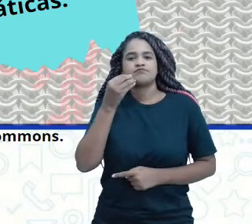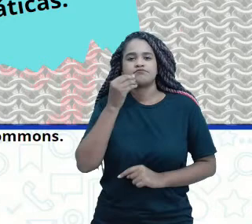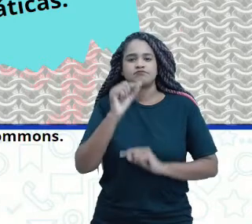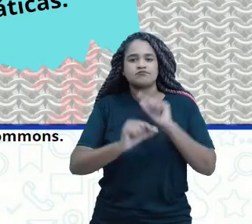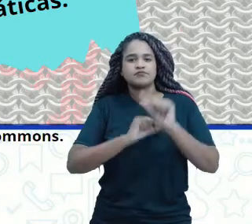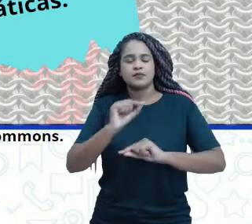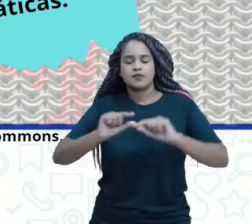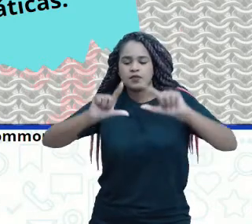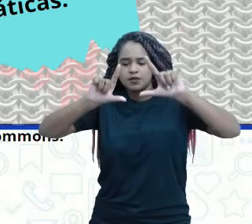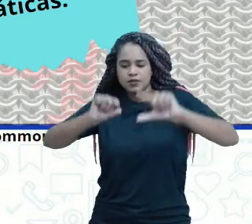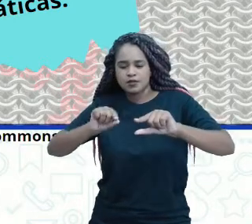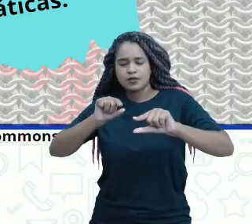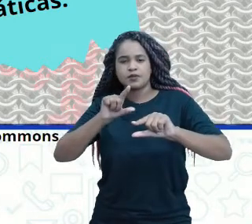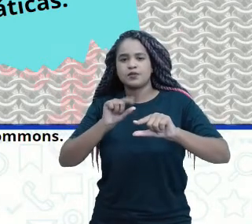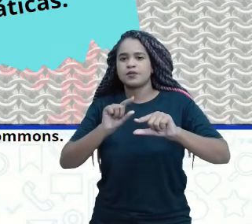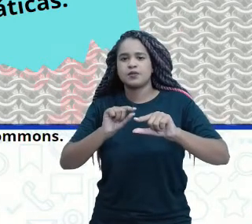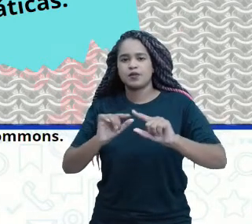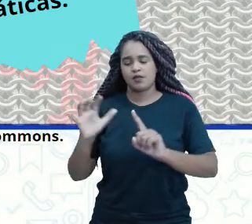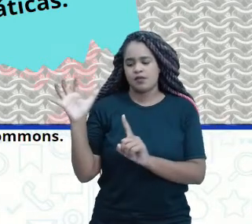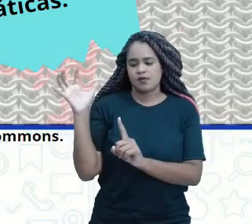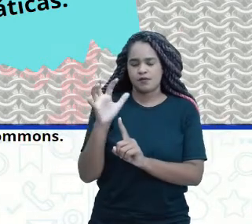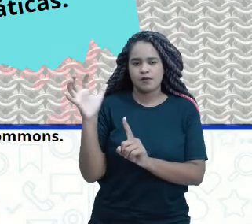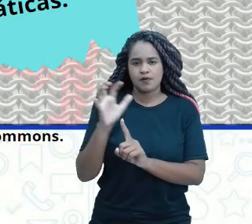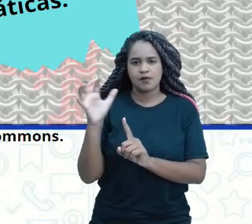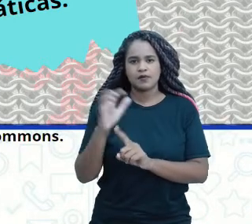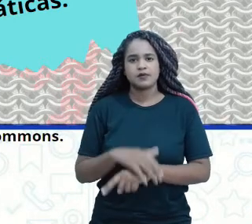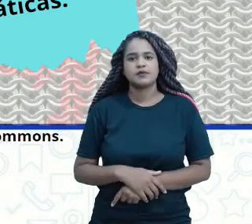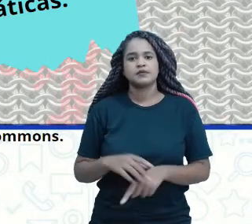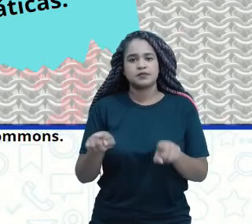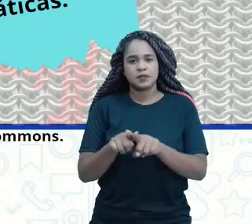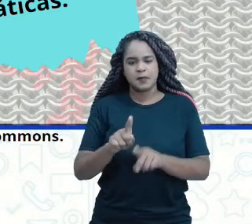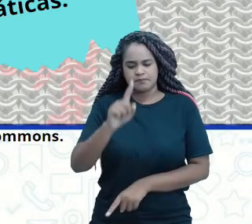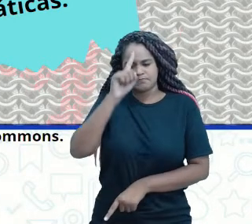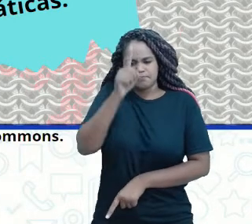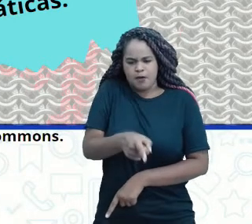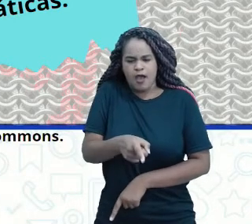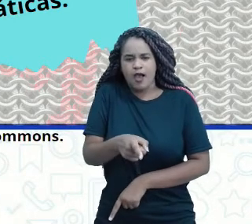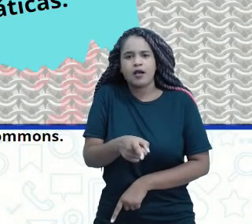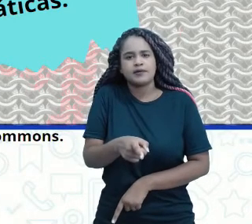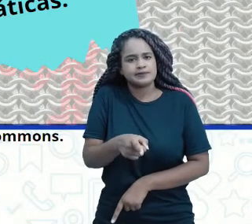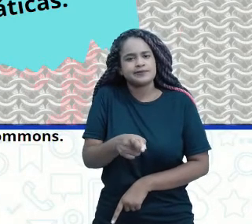o impacto, né, da repressão, do autoritarismo, que era